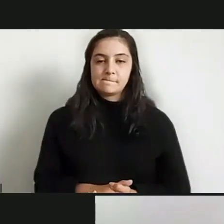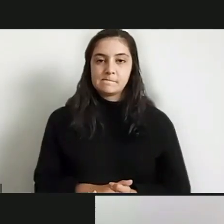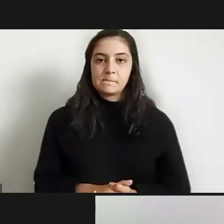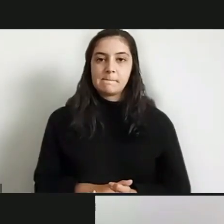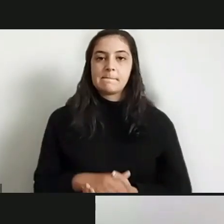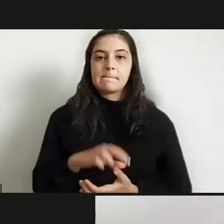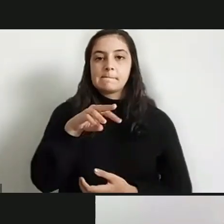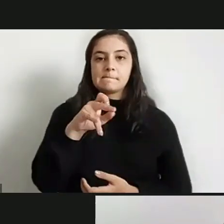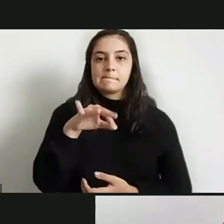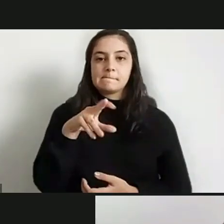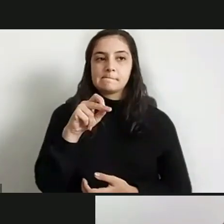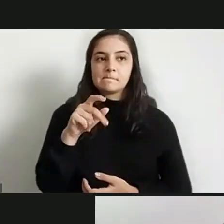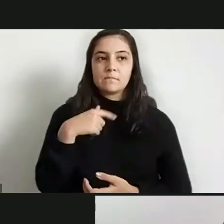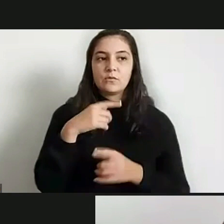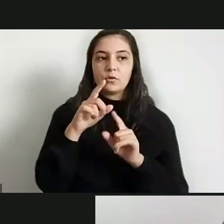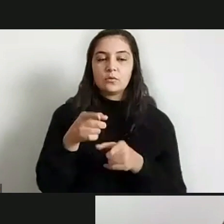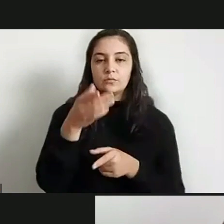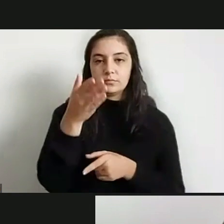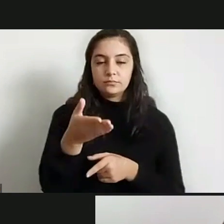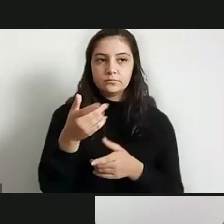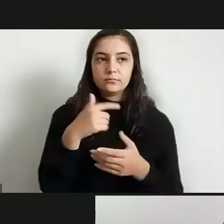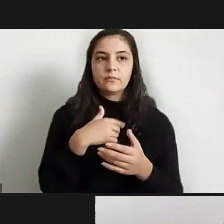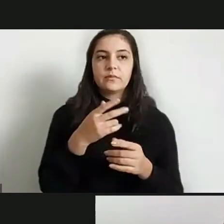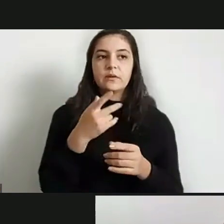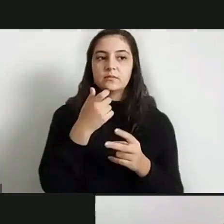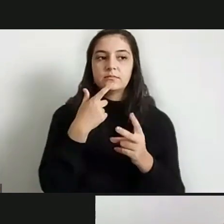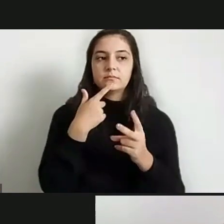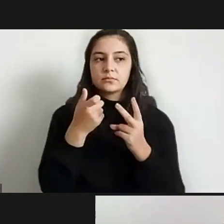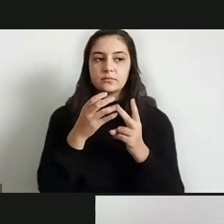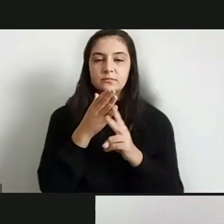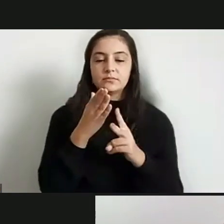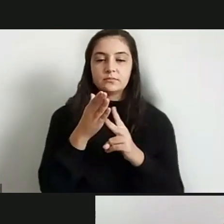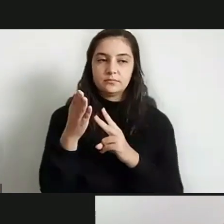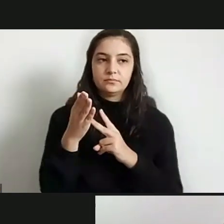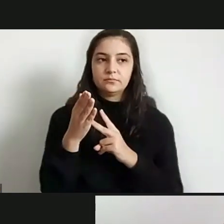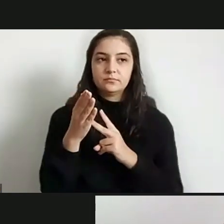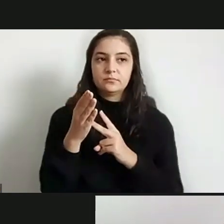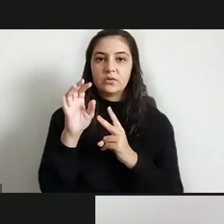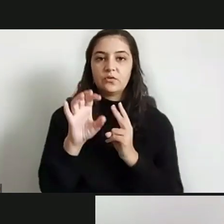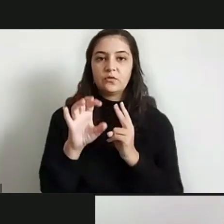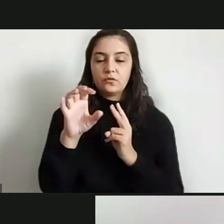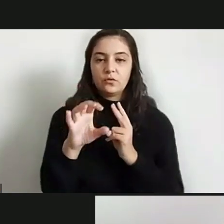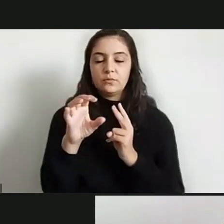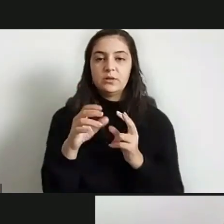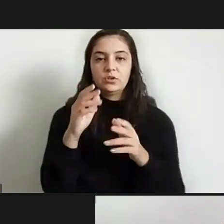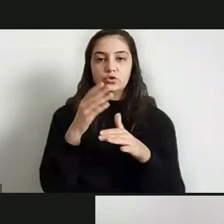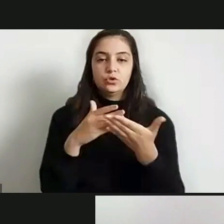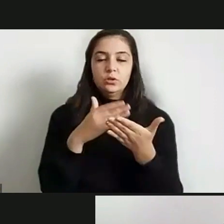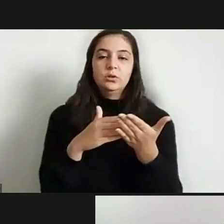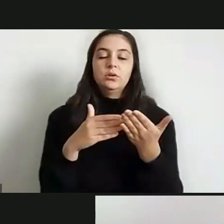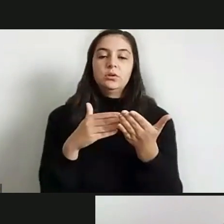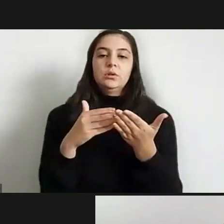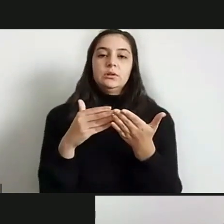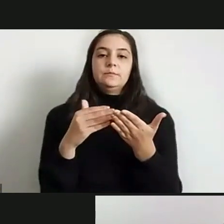Mariana, se calhar começaria por si. Temos aqui duas questões relativamente à metodologia do estudo. Uma